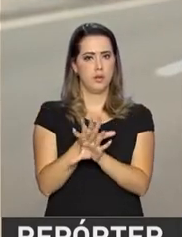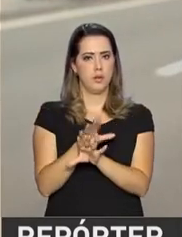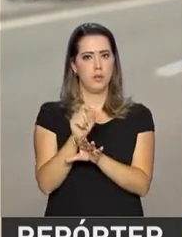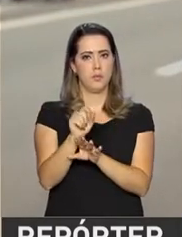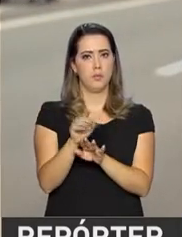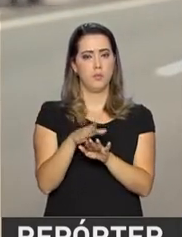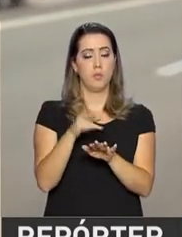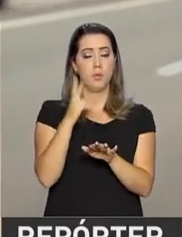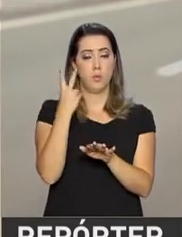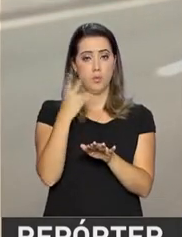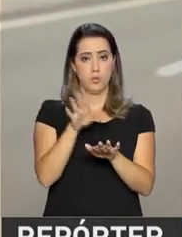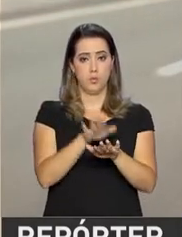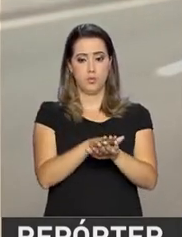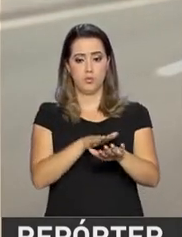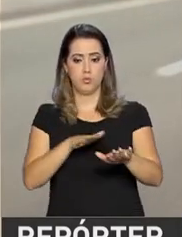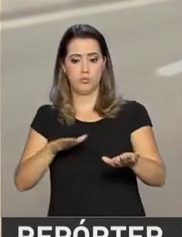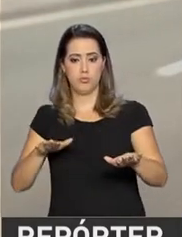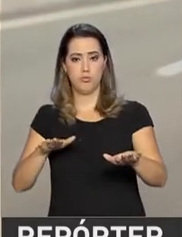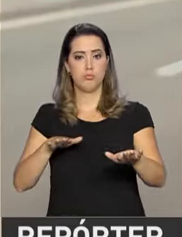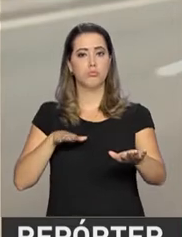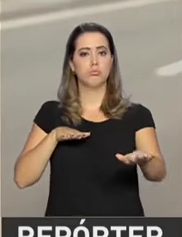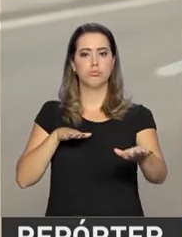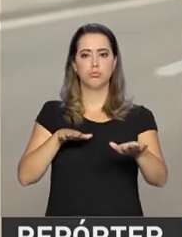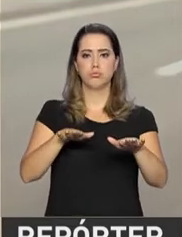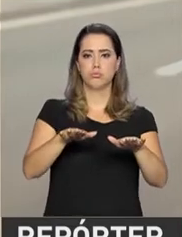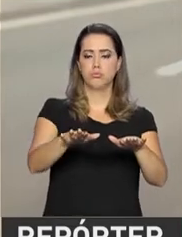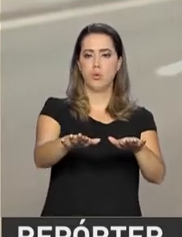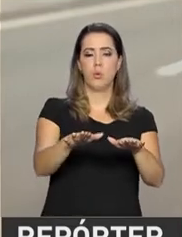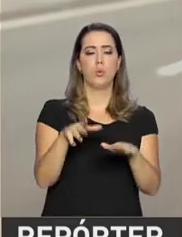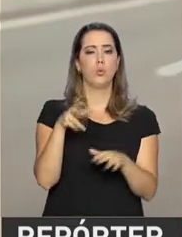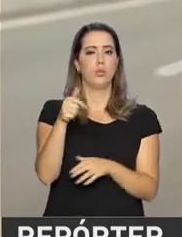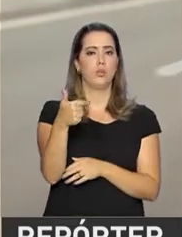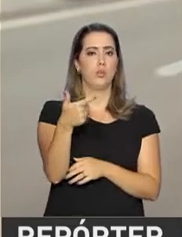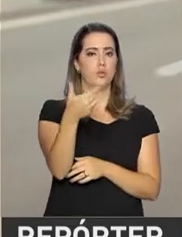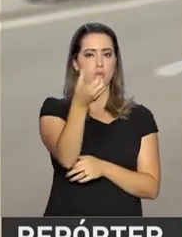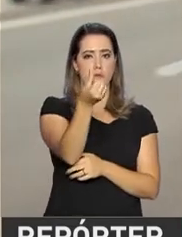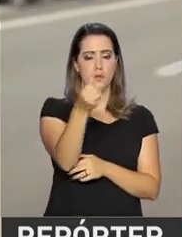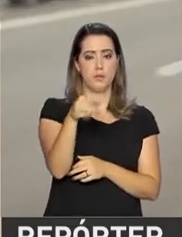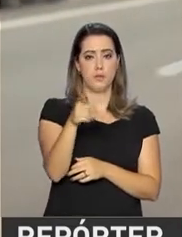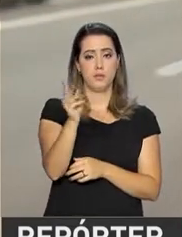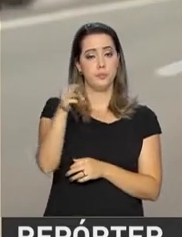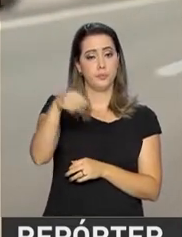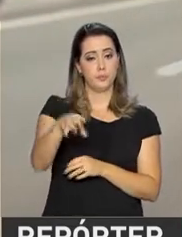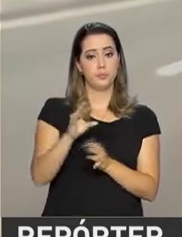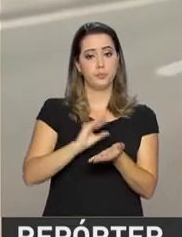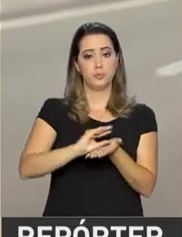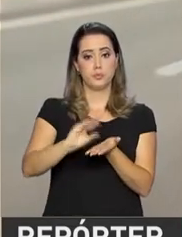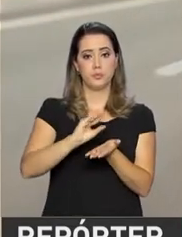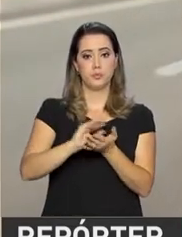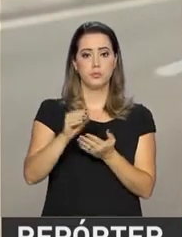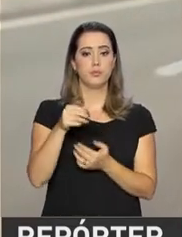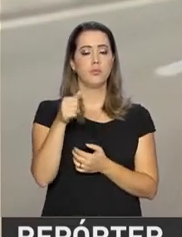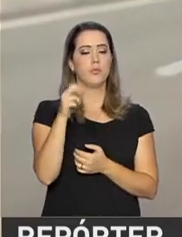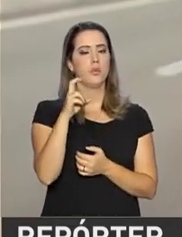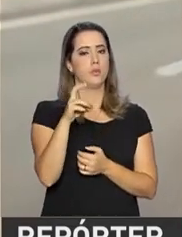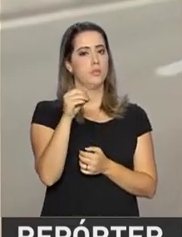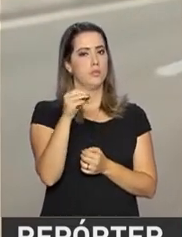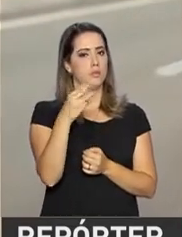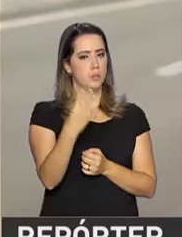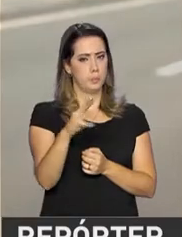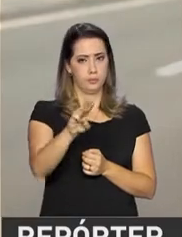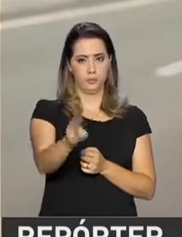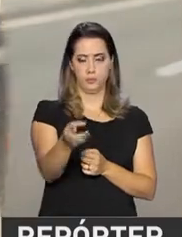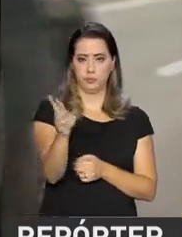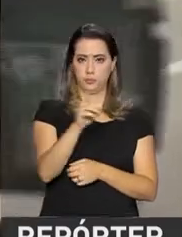do lote 1 que tem um total de 26 quilômetros foram investidos us 503 milhões de reais